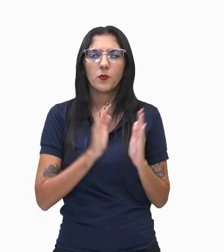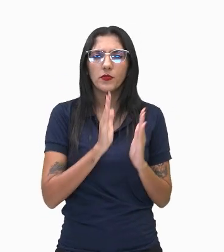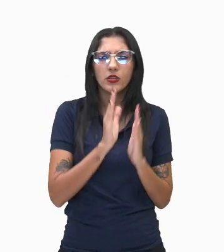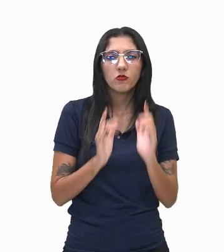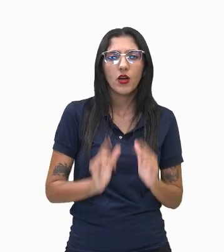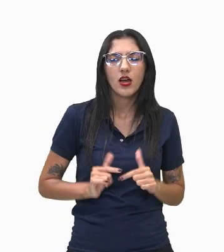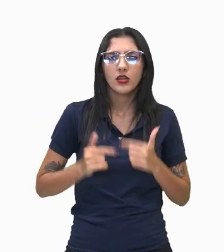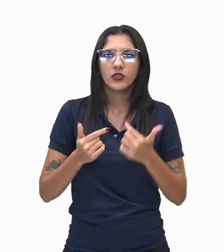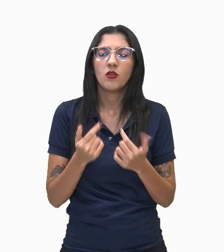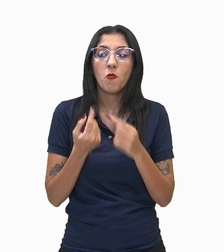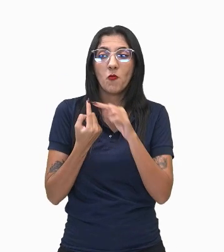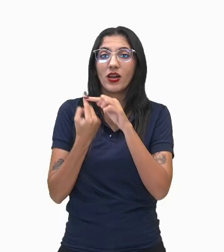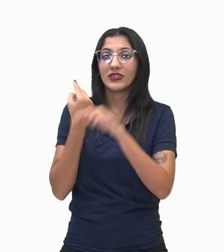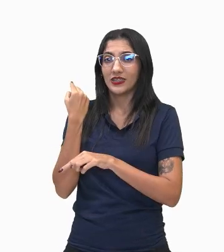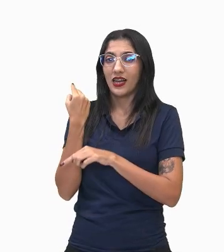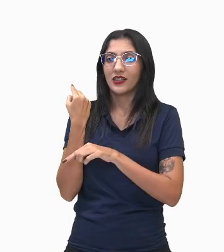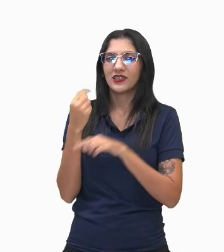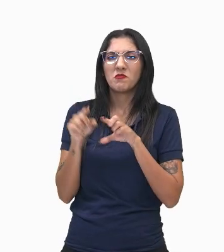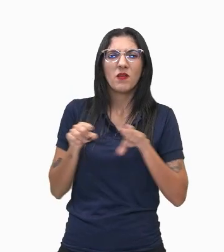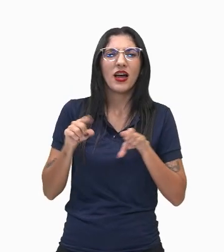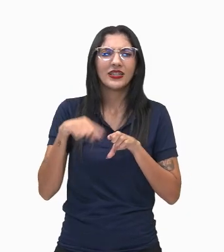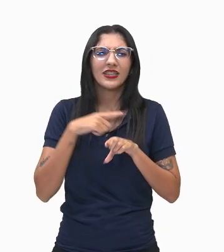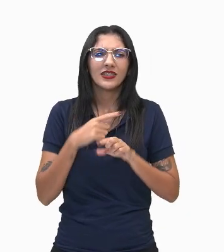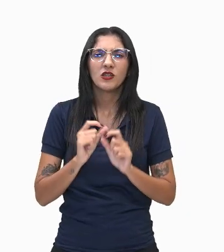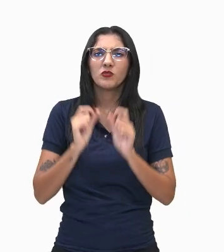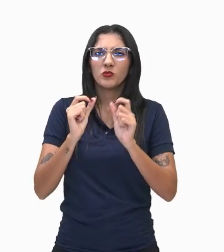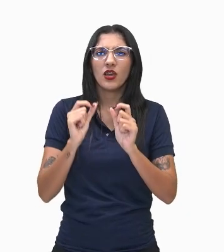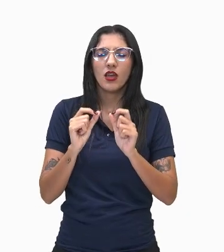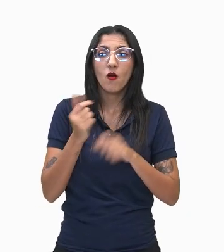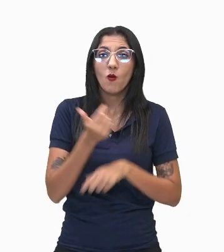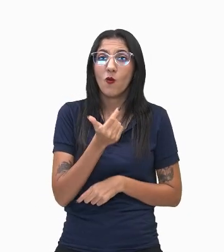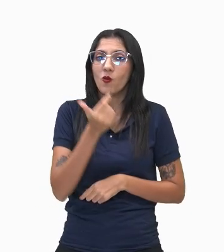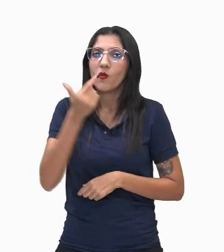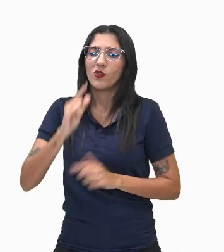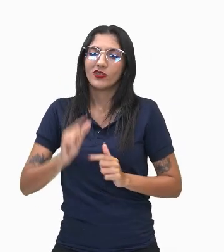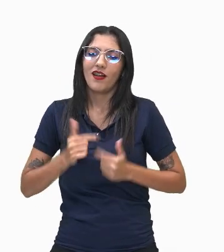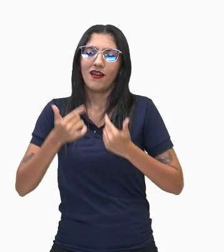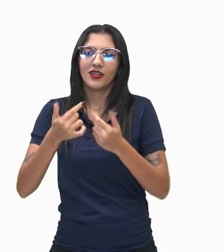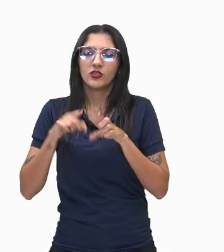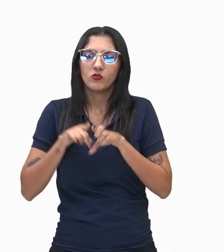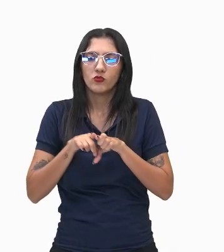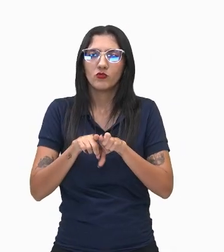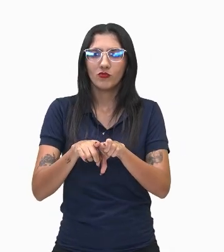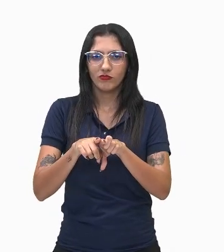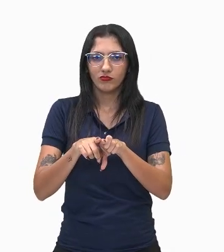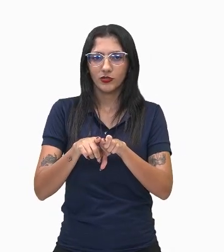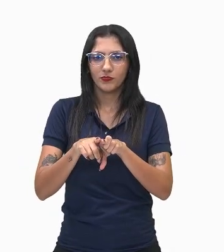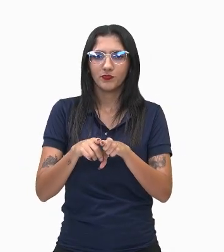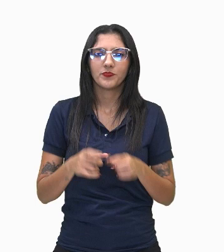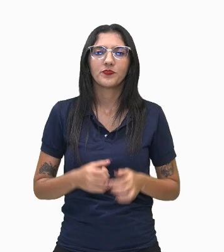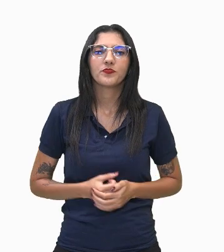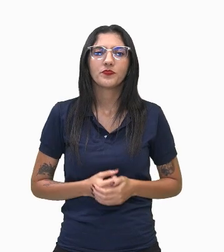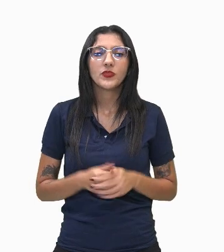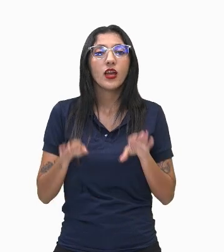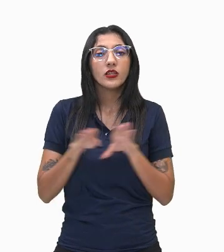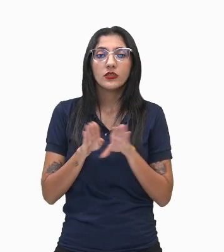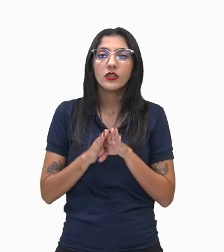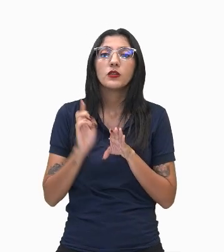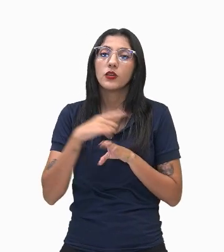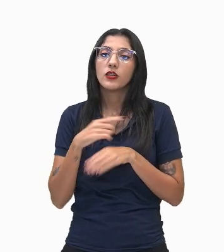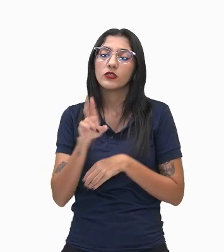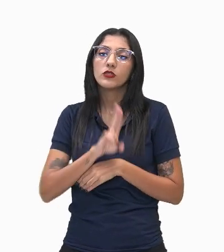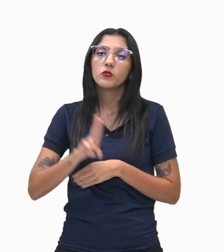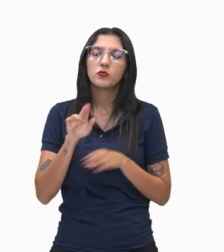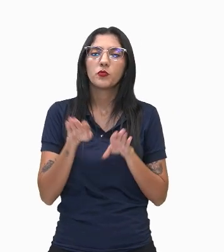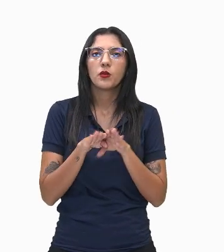indica uma ação passada que aconteceu antes de outra ação do passado. Além disso, também é usado para